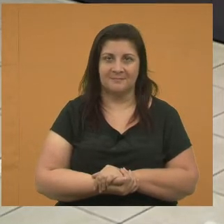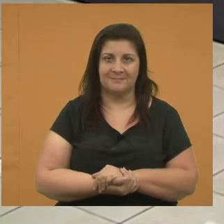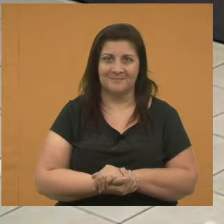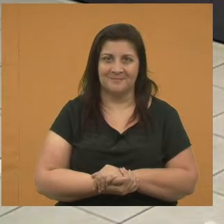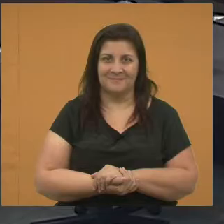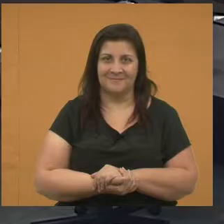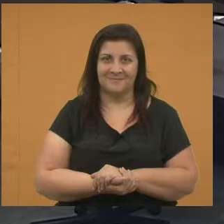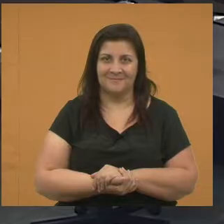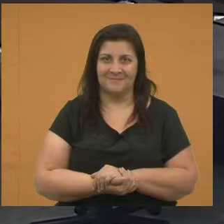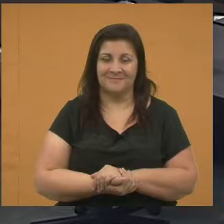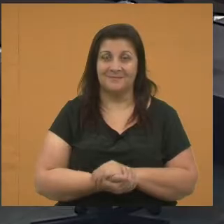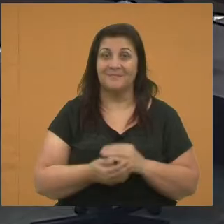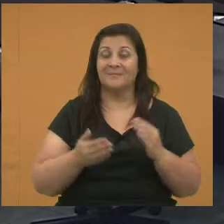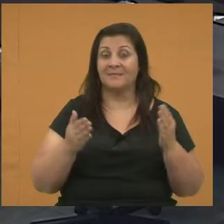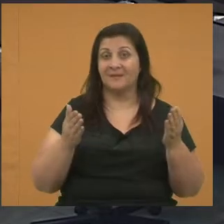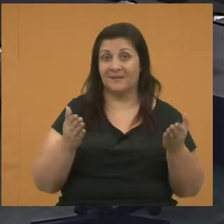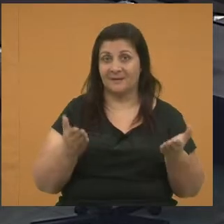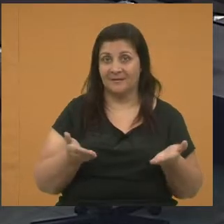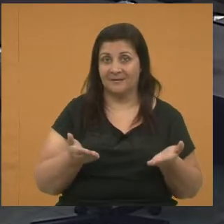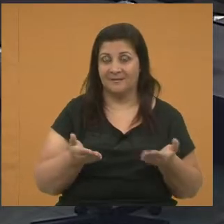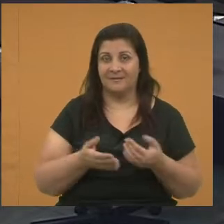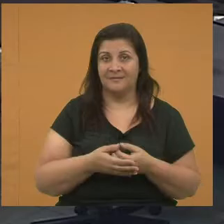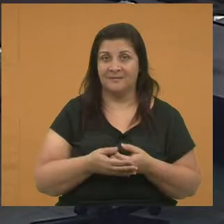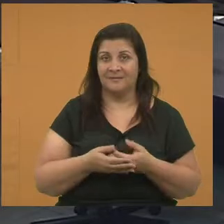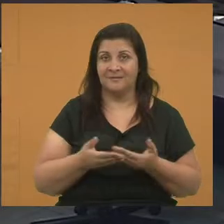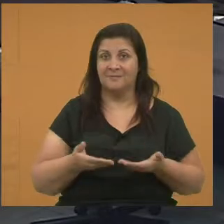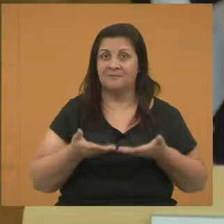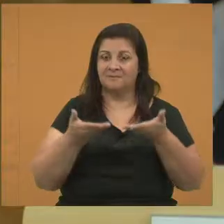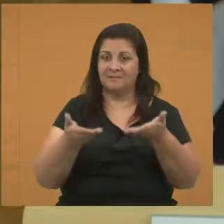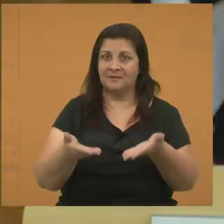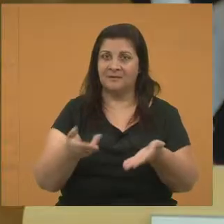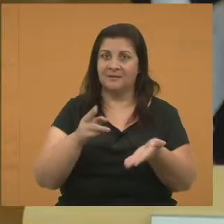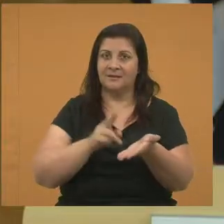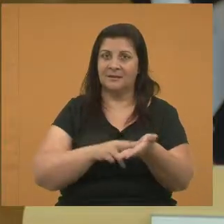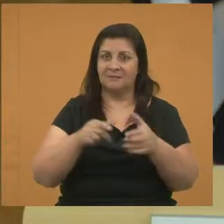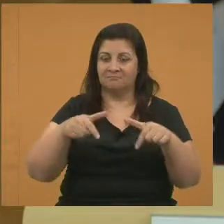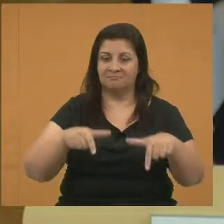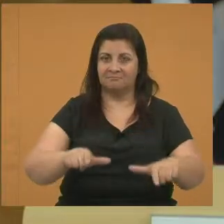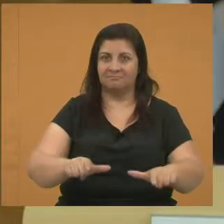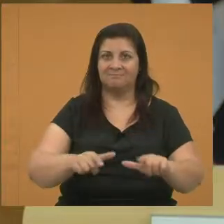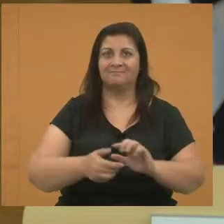Ok. Passaremos neste momento à entrega dos diplomas.